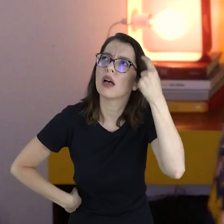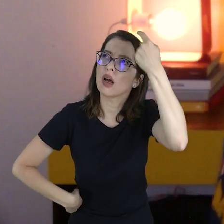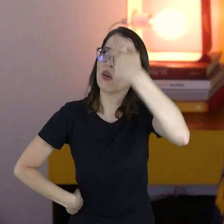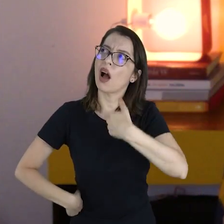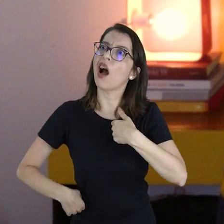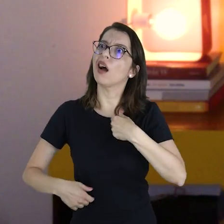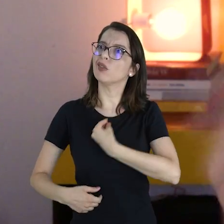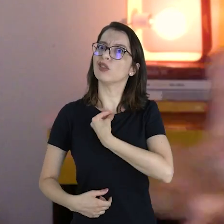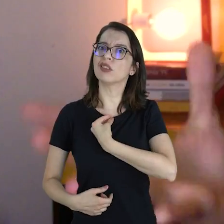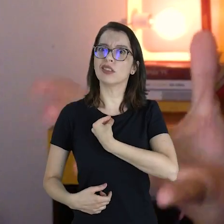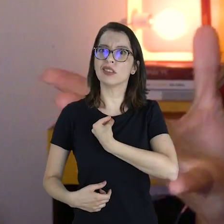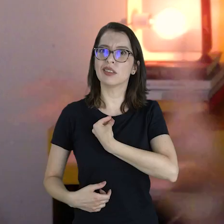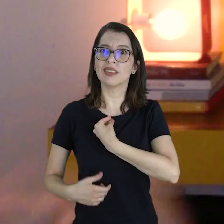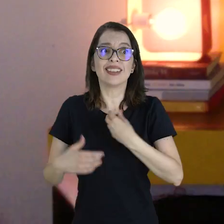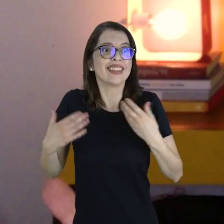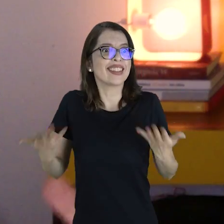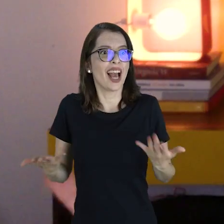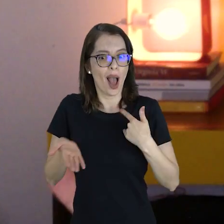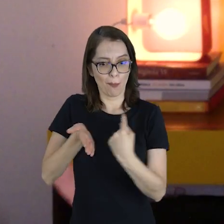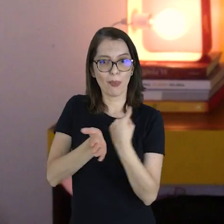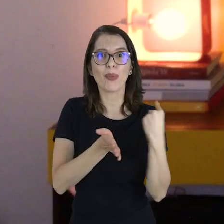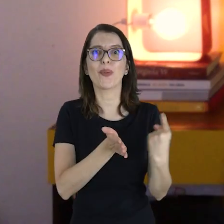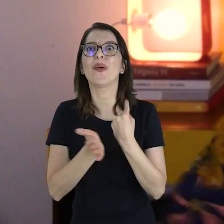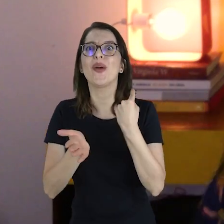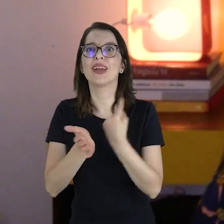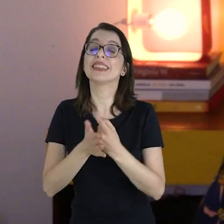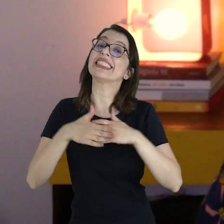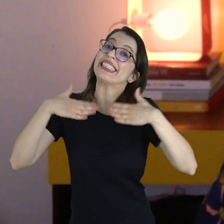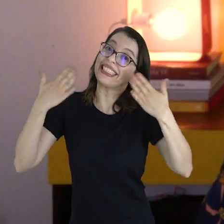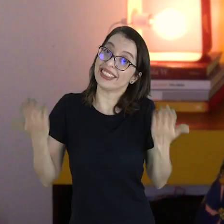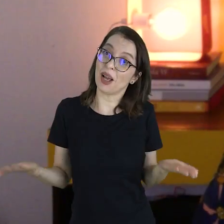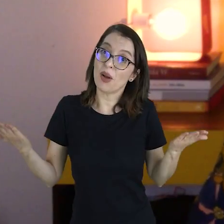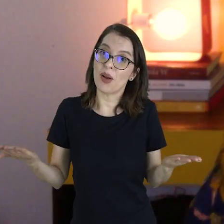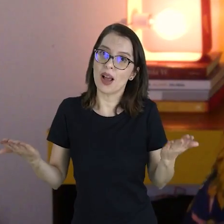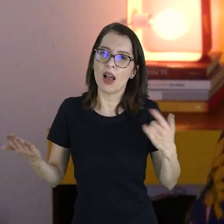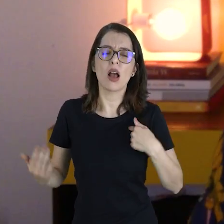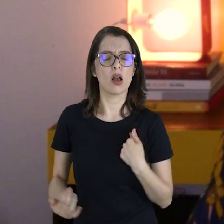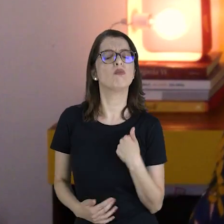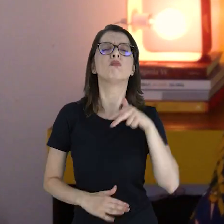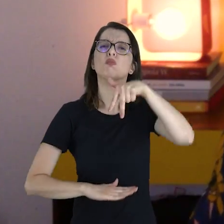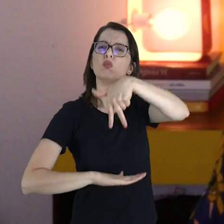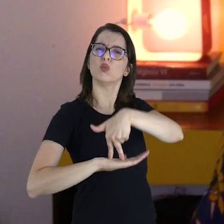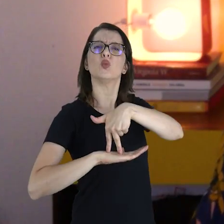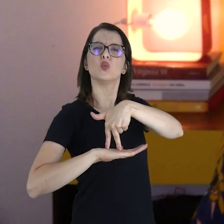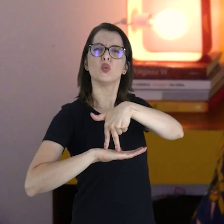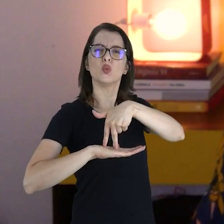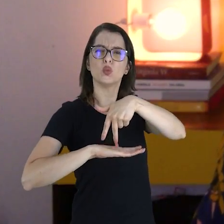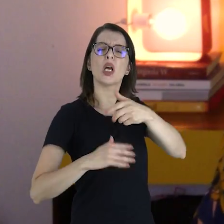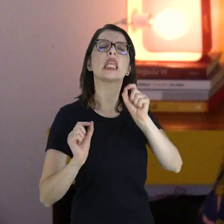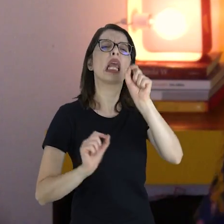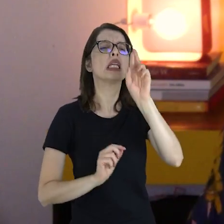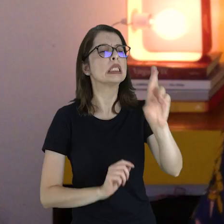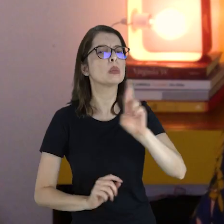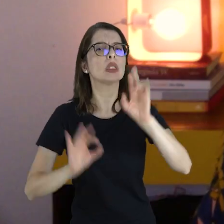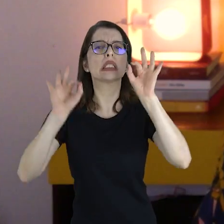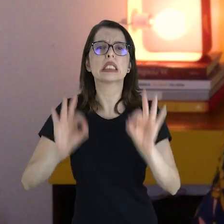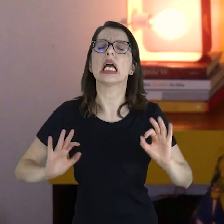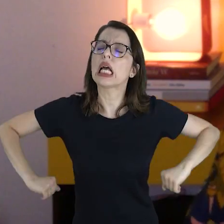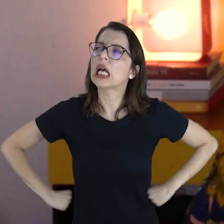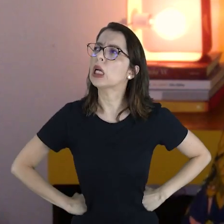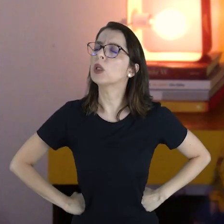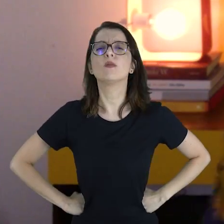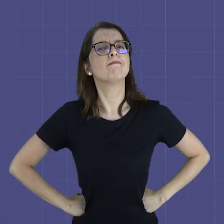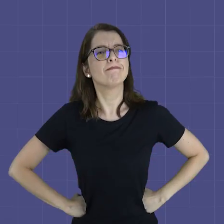logo existo. E se existo, logo me pergunto. Afinal de contas, espelho, espelho meu, quem poderá